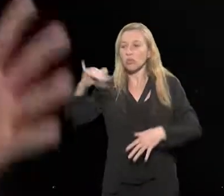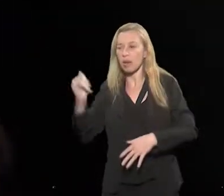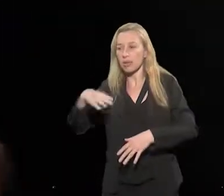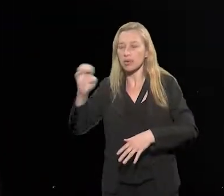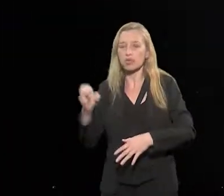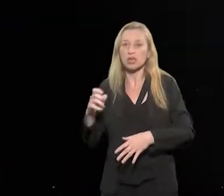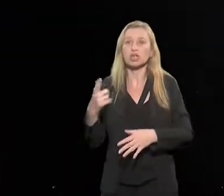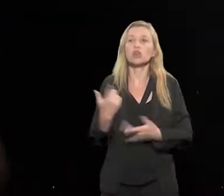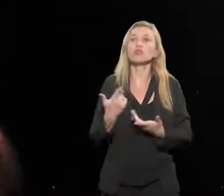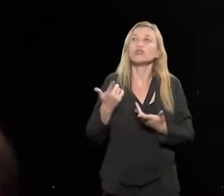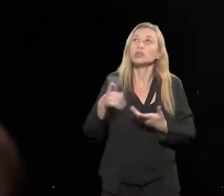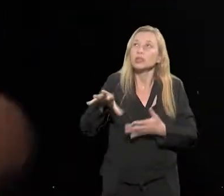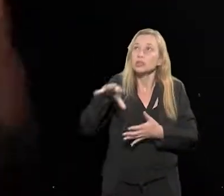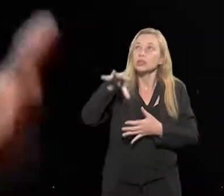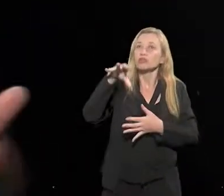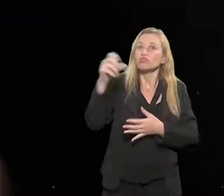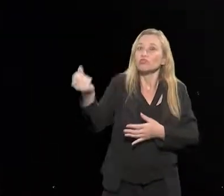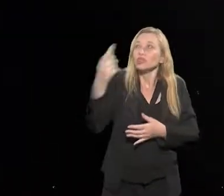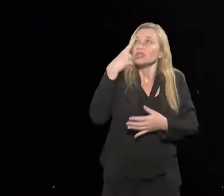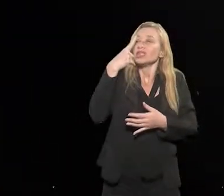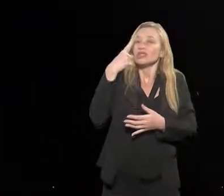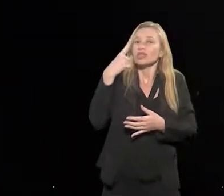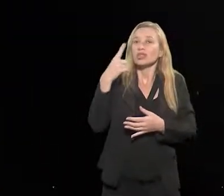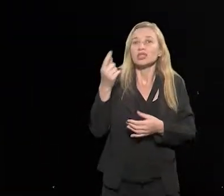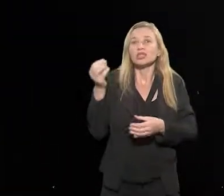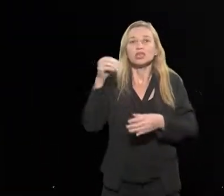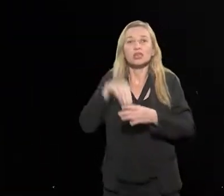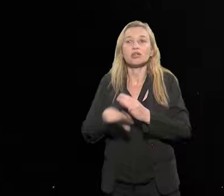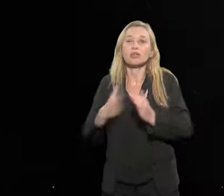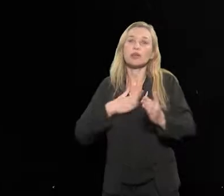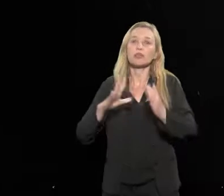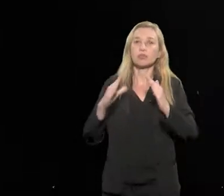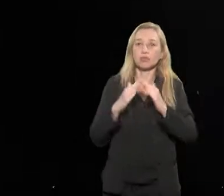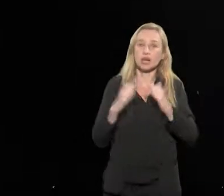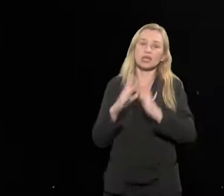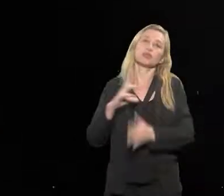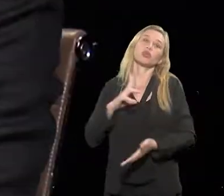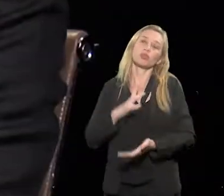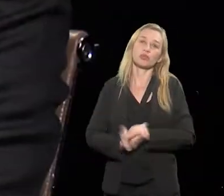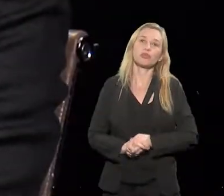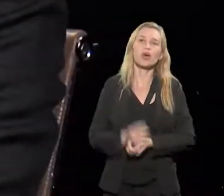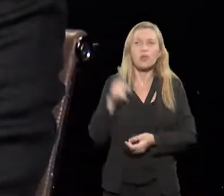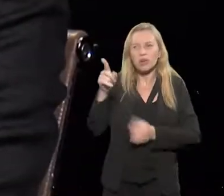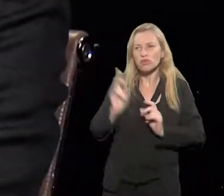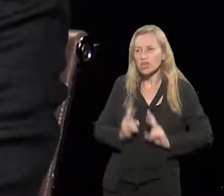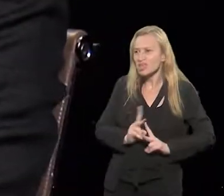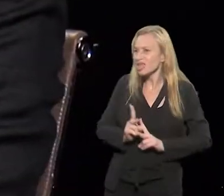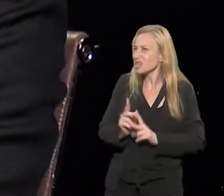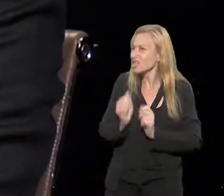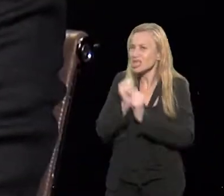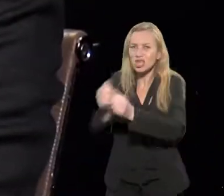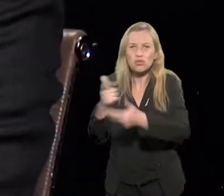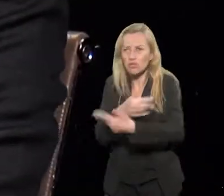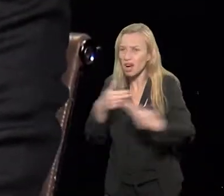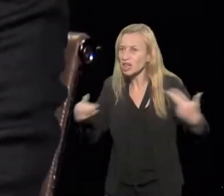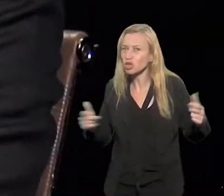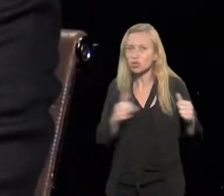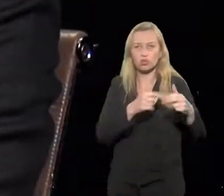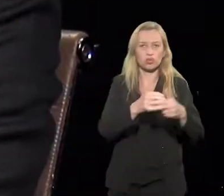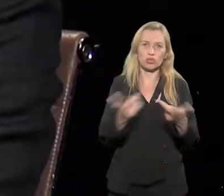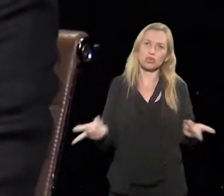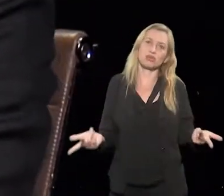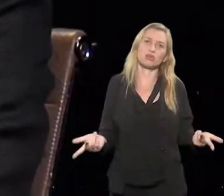família, eu acabei conseguindo ter inspiração dentro da própria casa mesmo, né, para seguir. Mas você seguiu um monte de coisas,